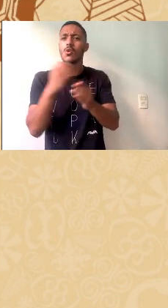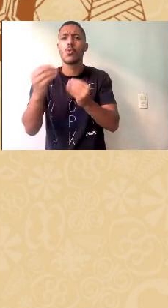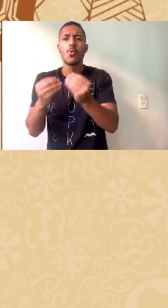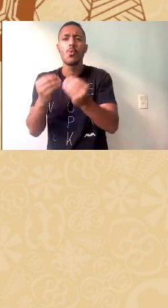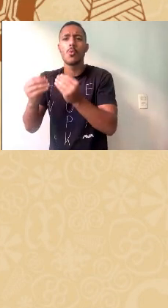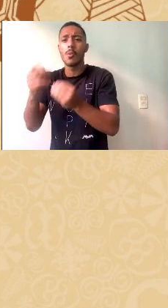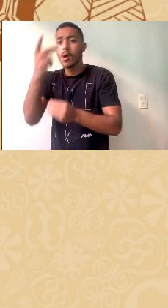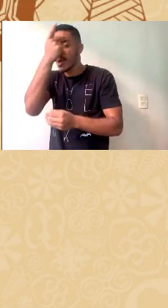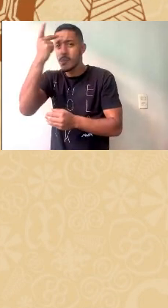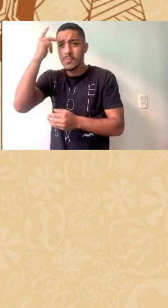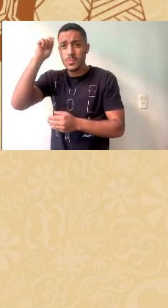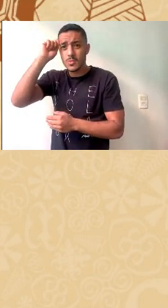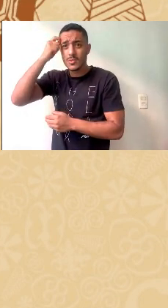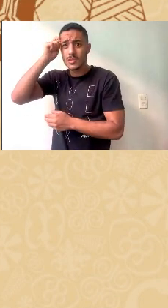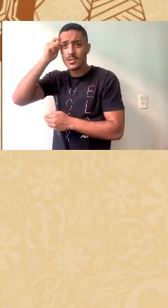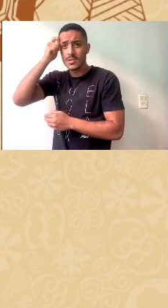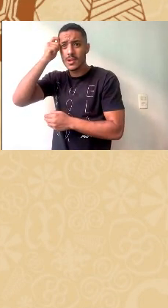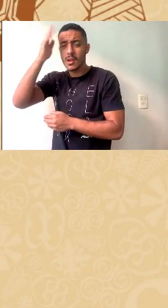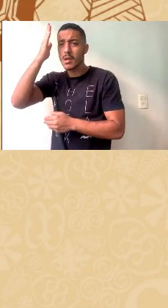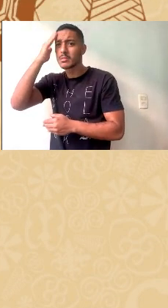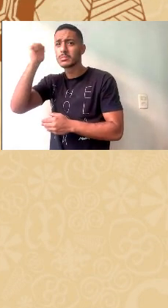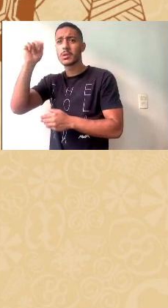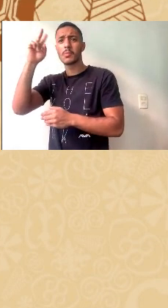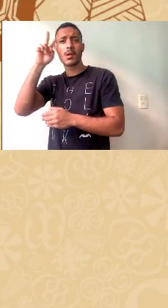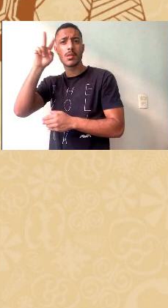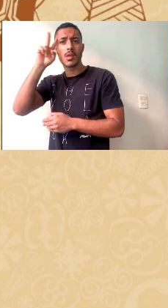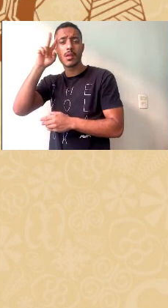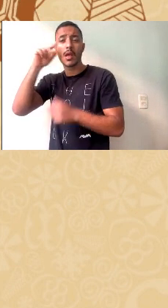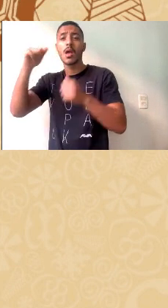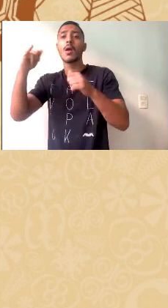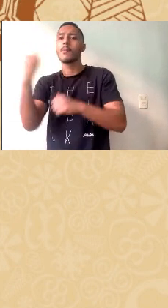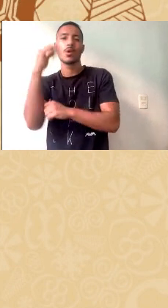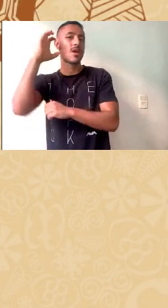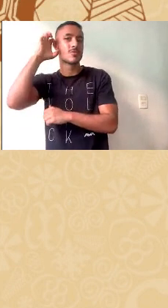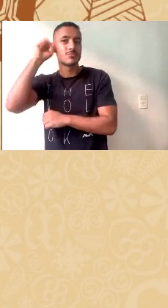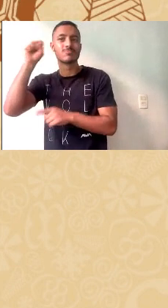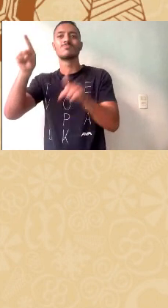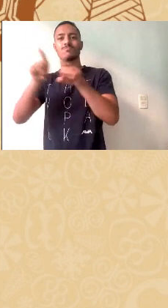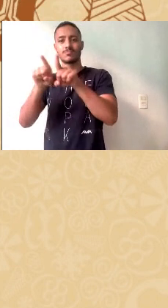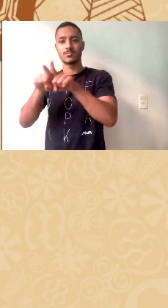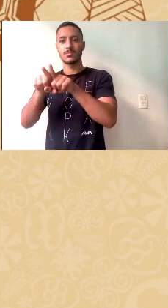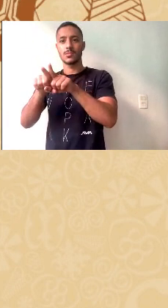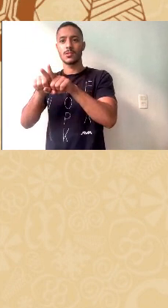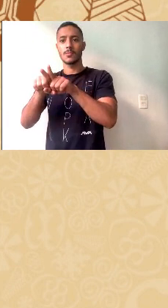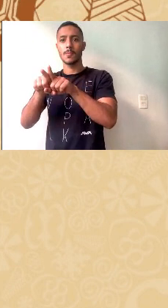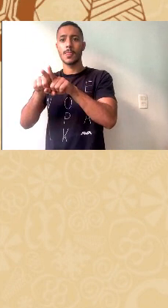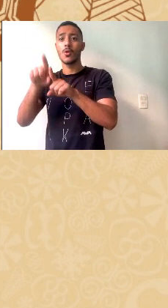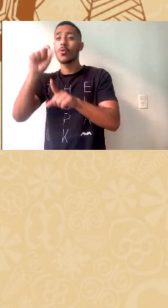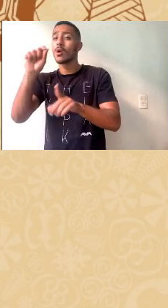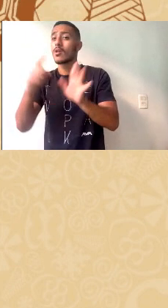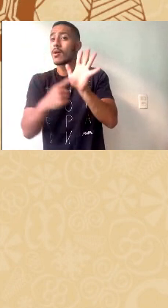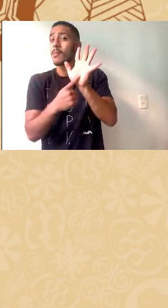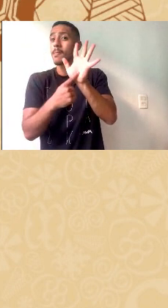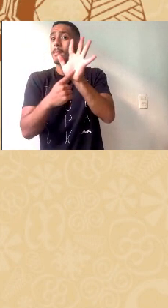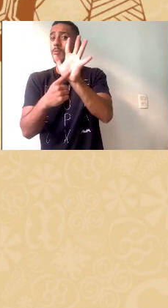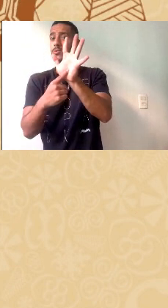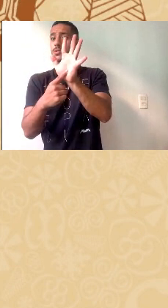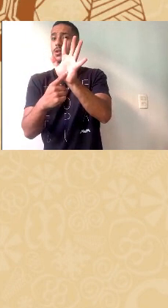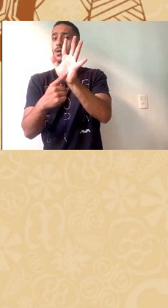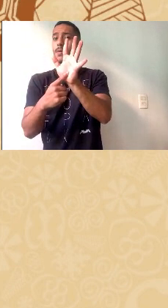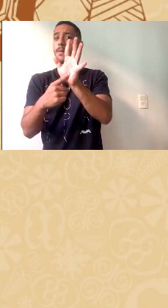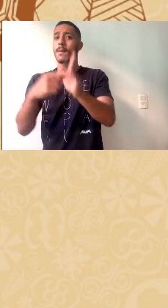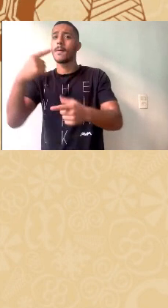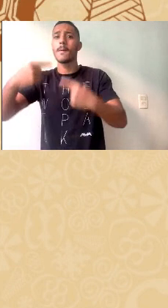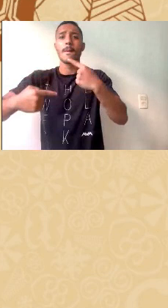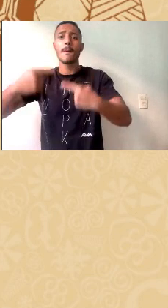importante que a gente escute essas perspectivas. Né. Então, o que ele vai pontuar é isso, que politicamente, não, os